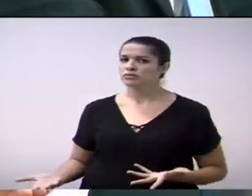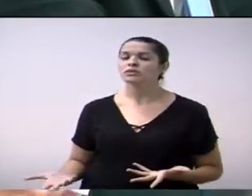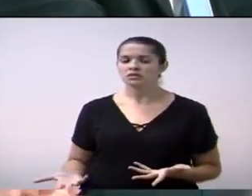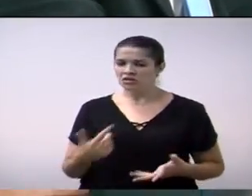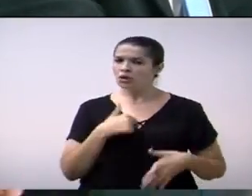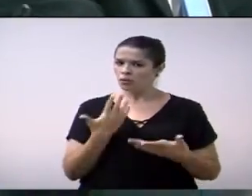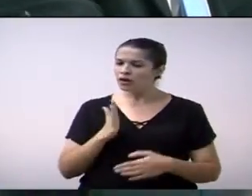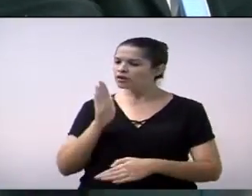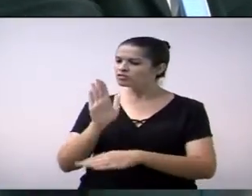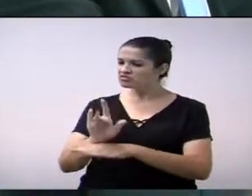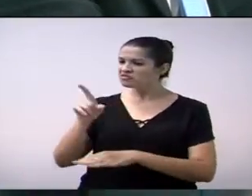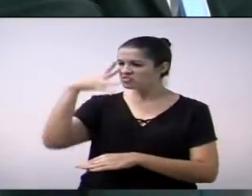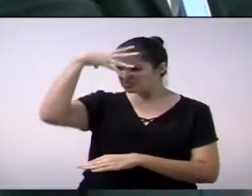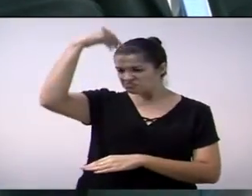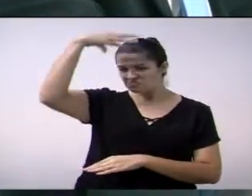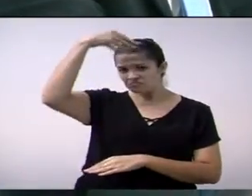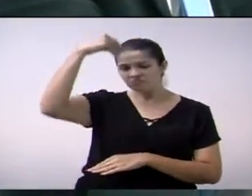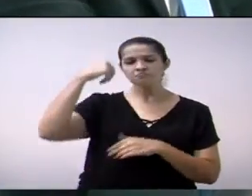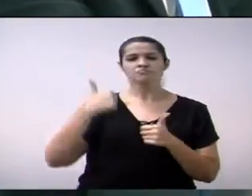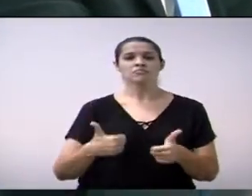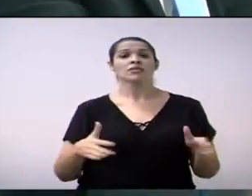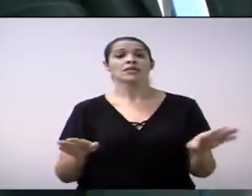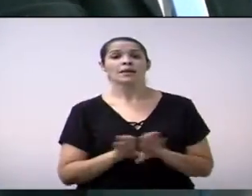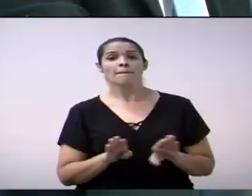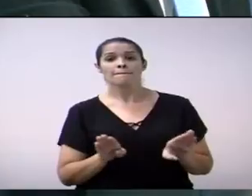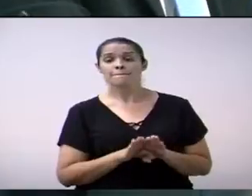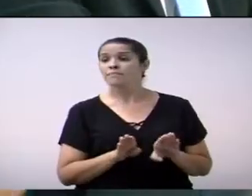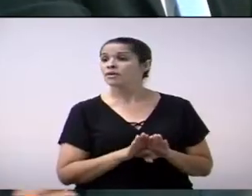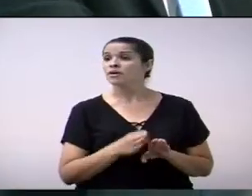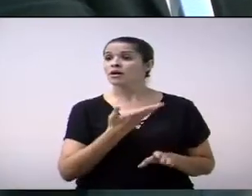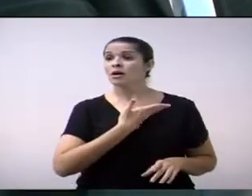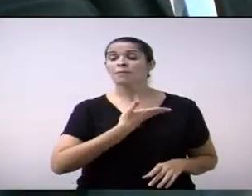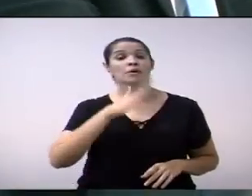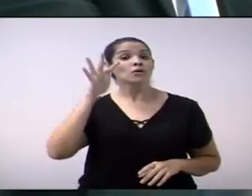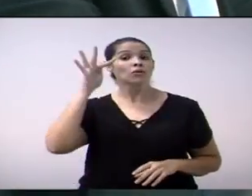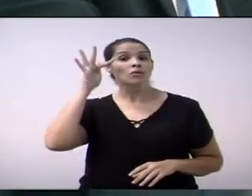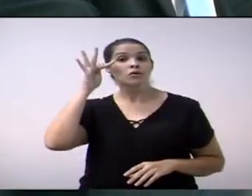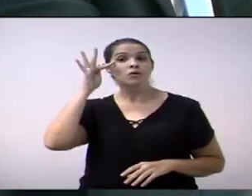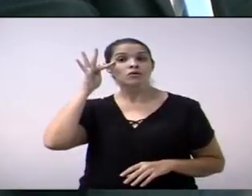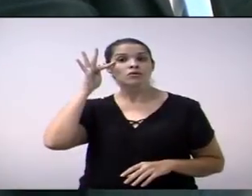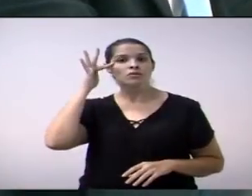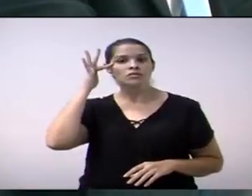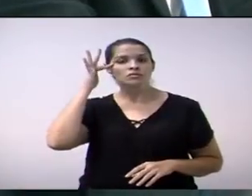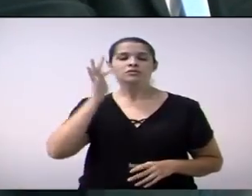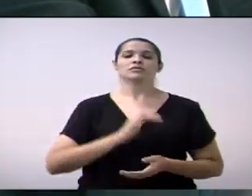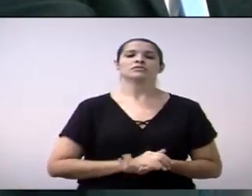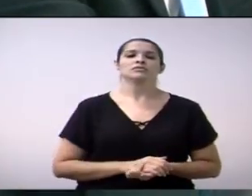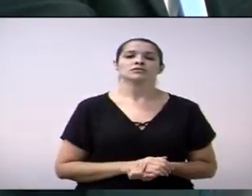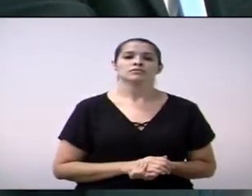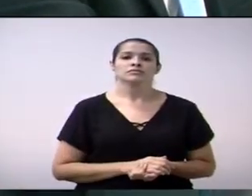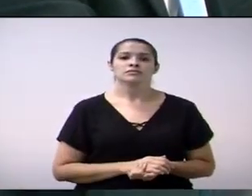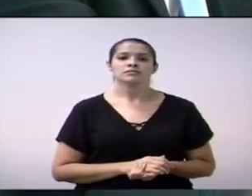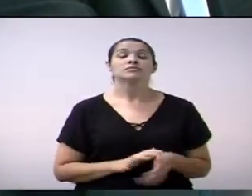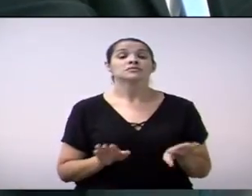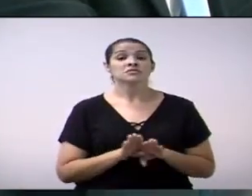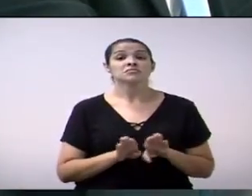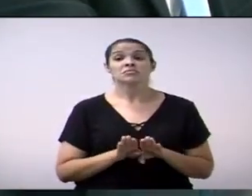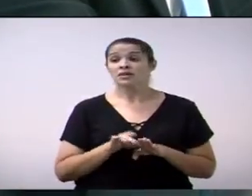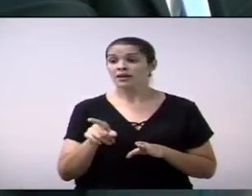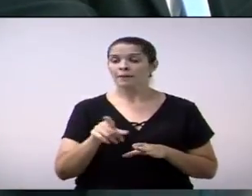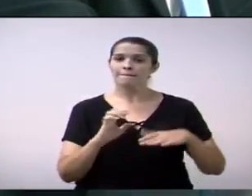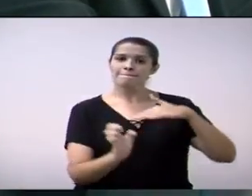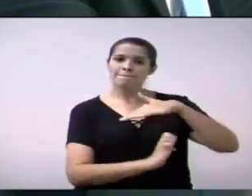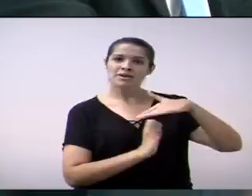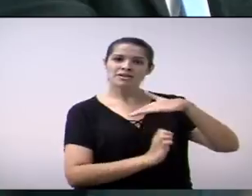comigo, conte com o meu apoio. Da mesma maneira, o companheiro Flávio Xavier, em relação à empresa responsável pela administração